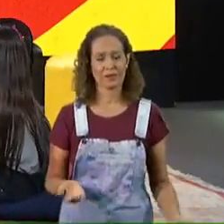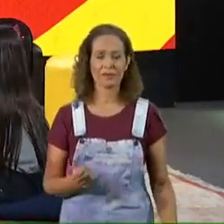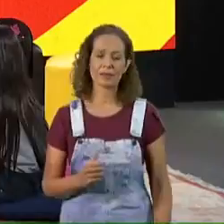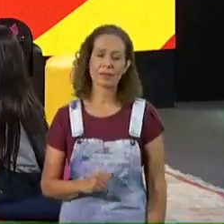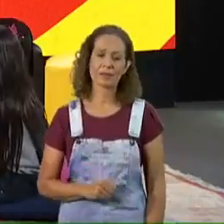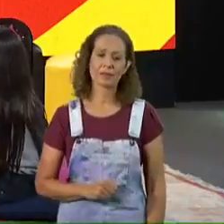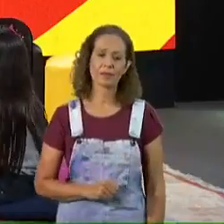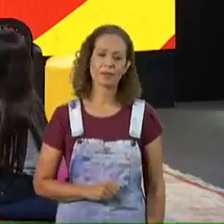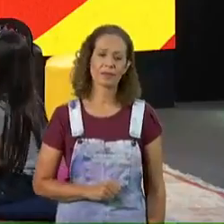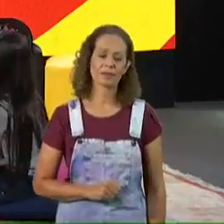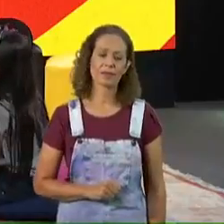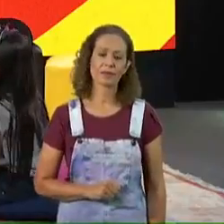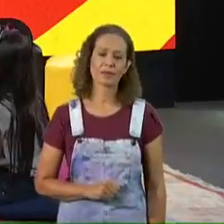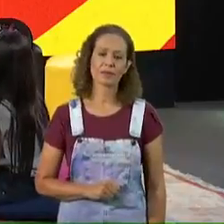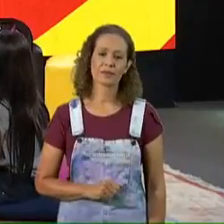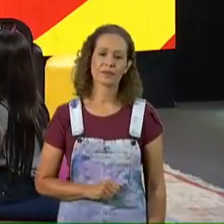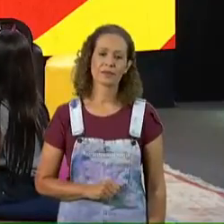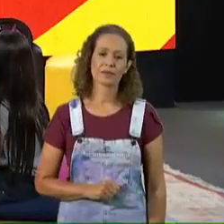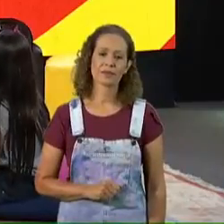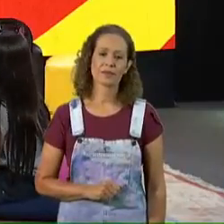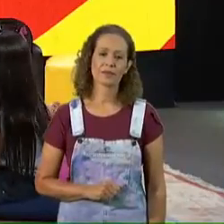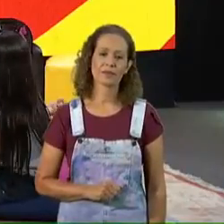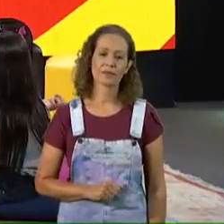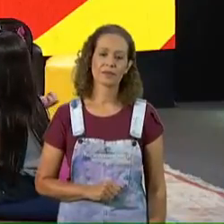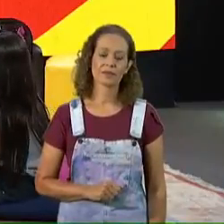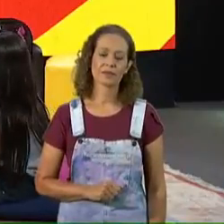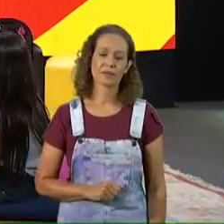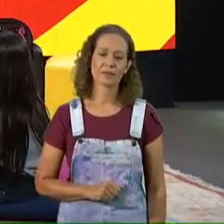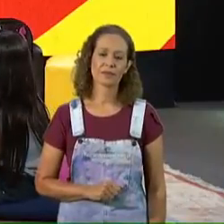Vai, põe aí, Kathleen. Ô, Valentina.